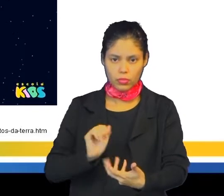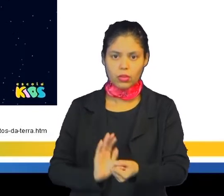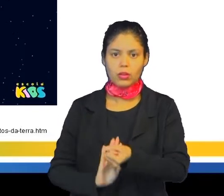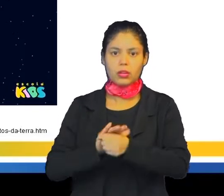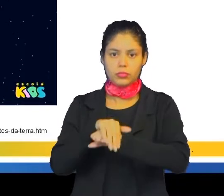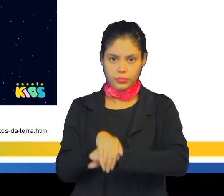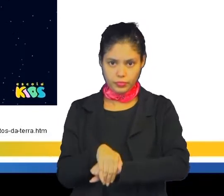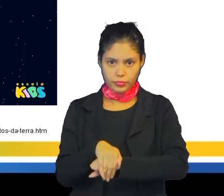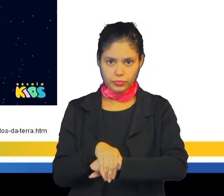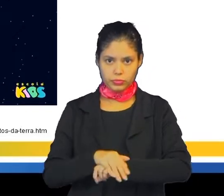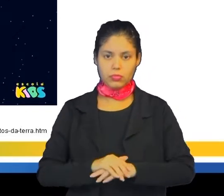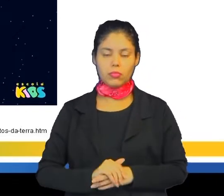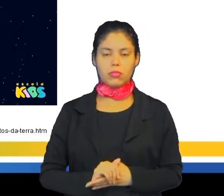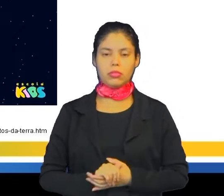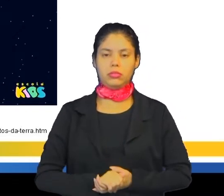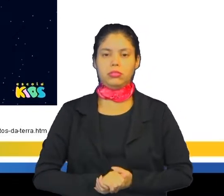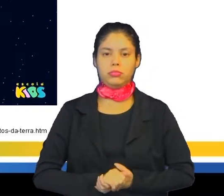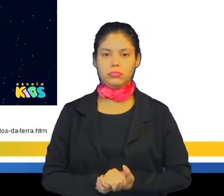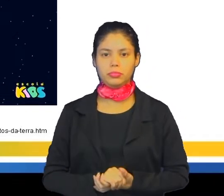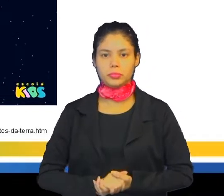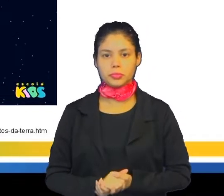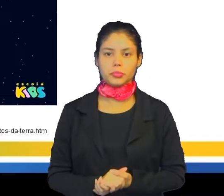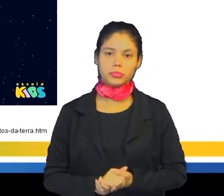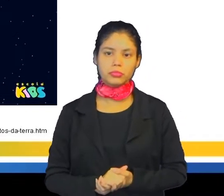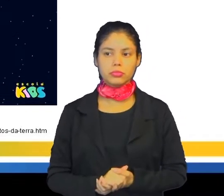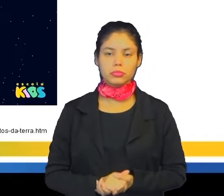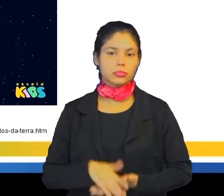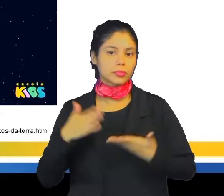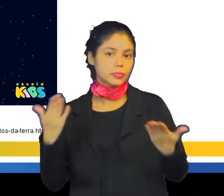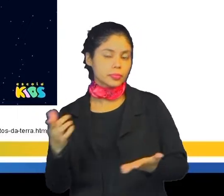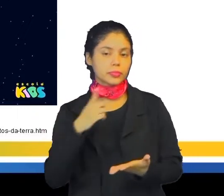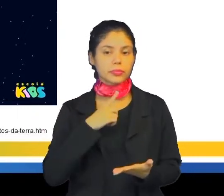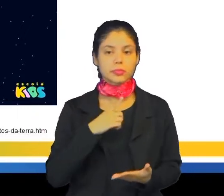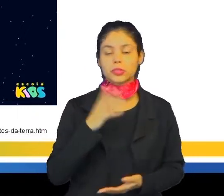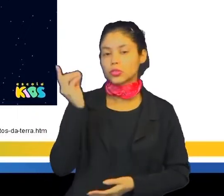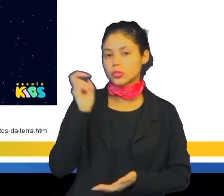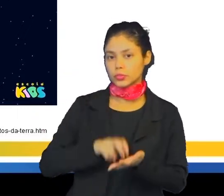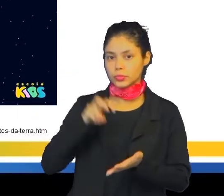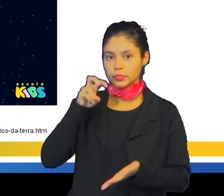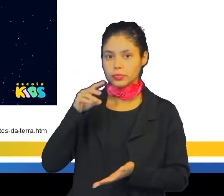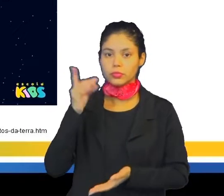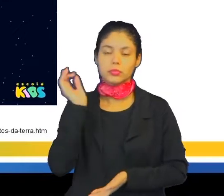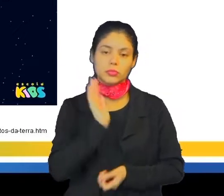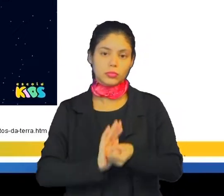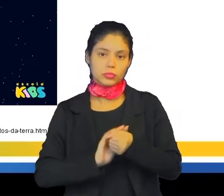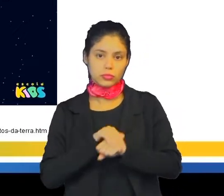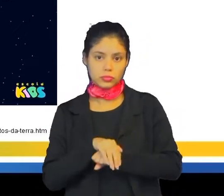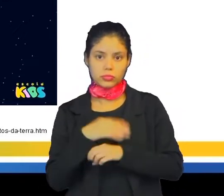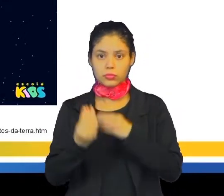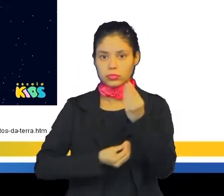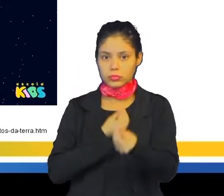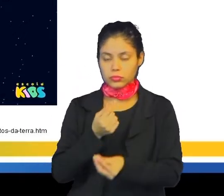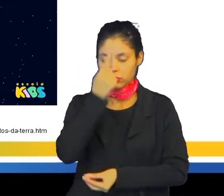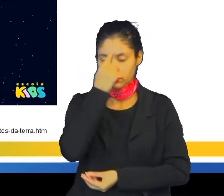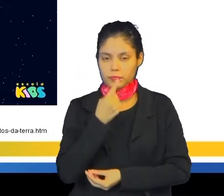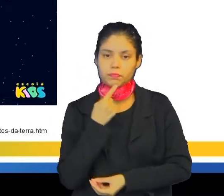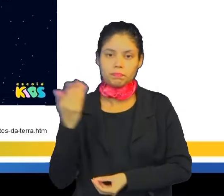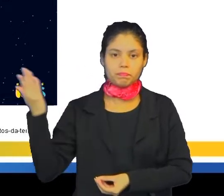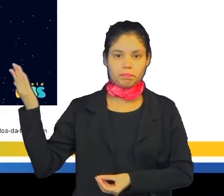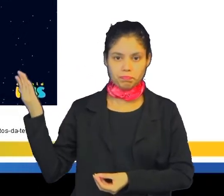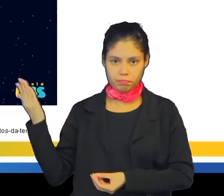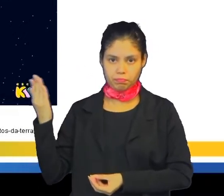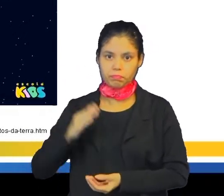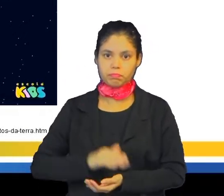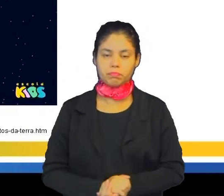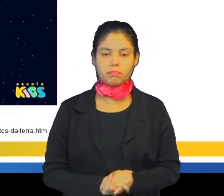e no outro está escuro nós temos aí a noite né então nós temos os dias e as noites conforme essa outra figura no